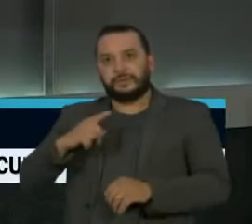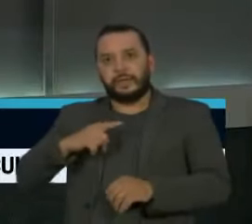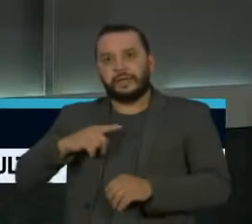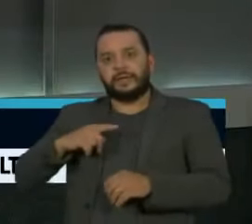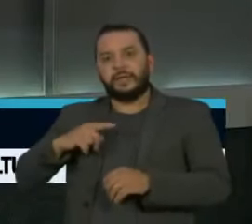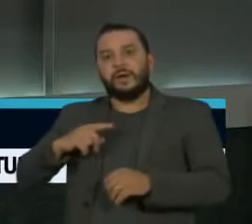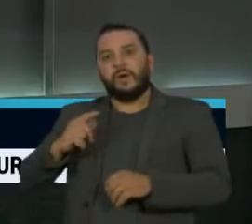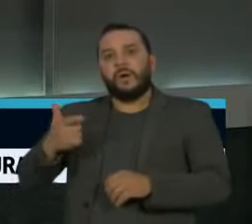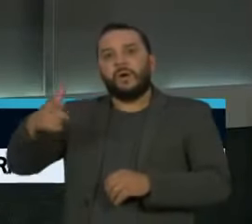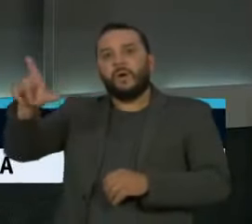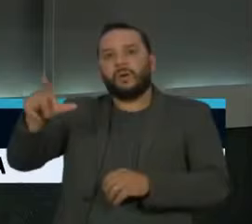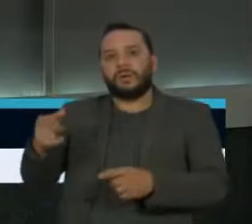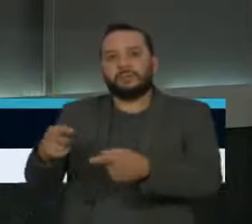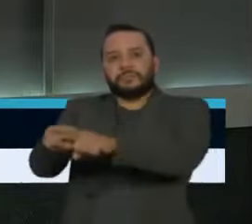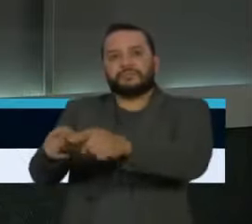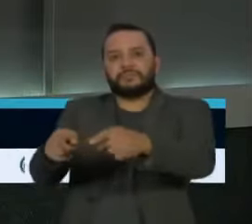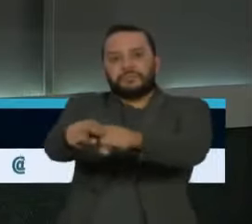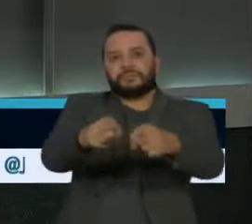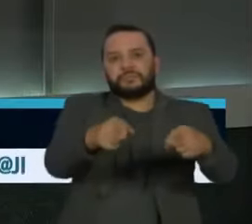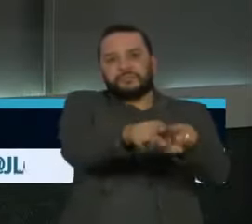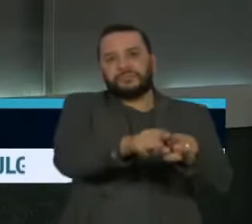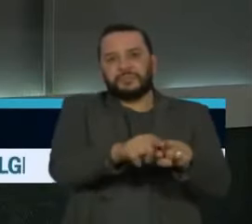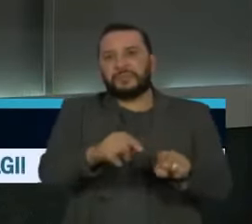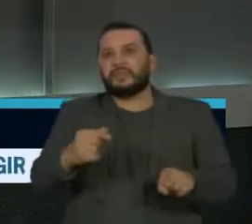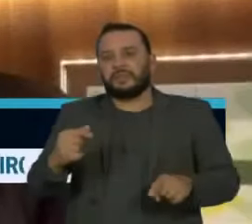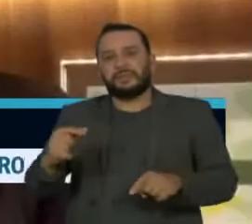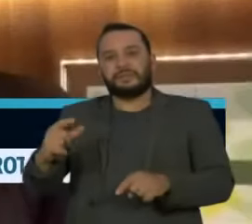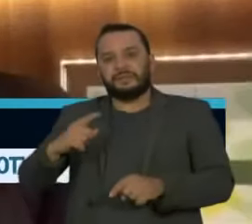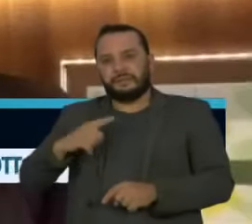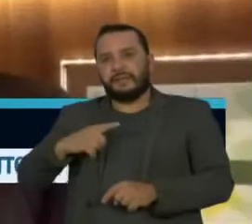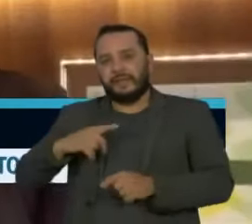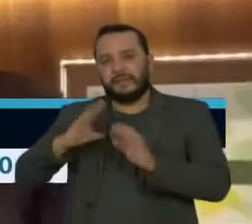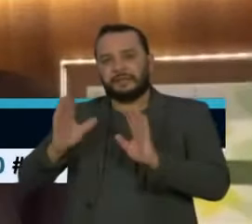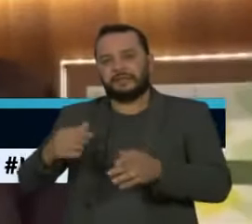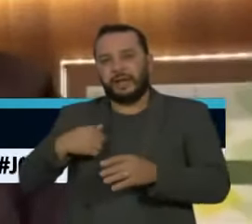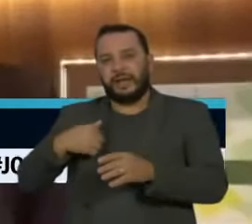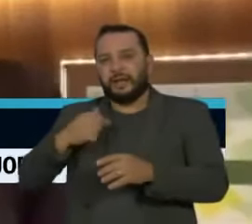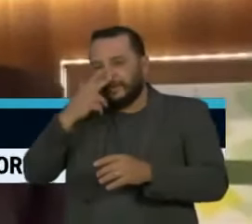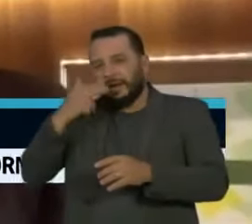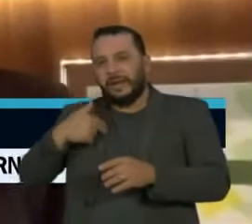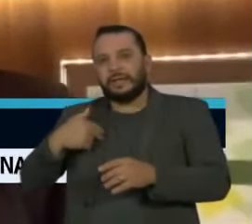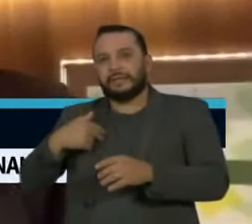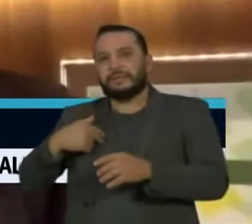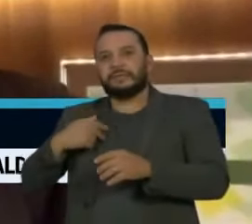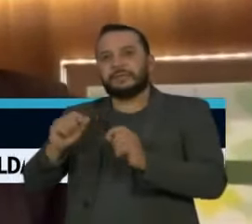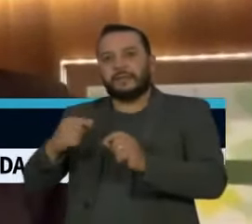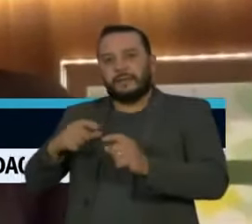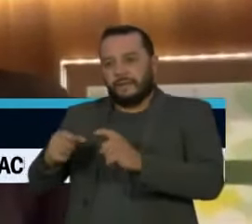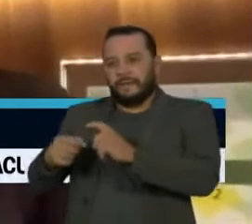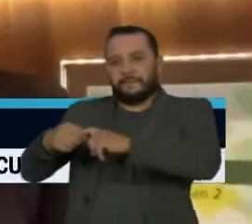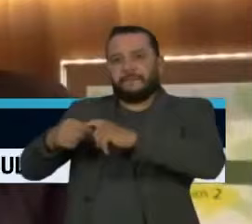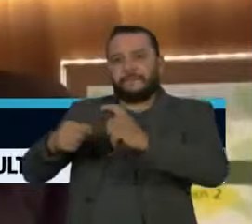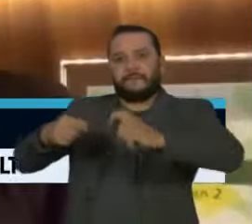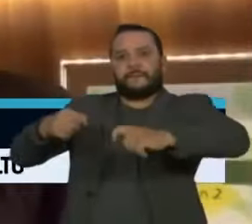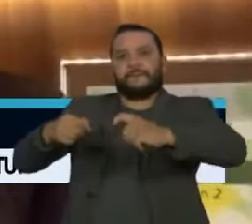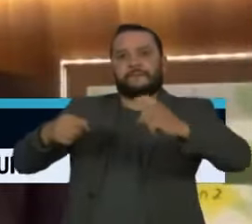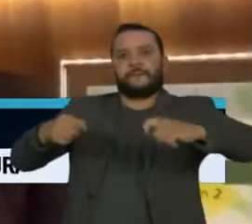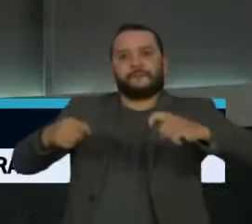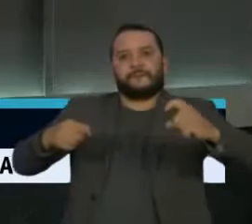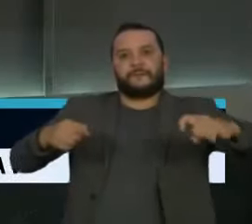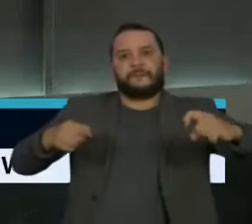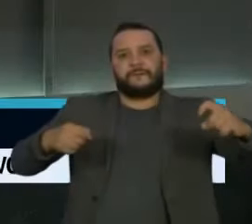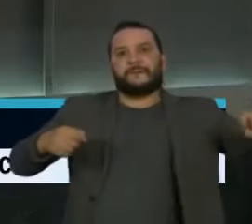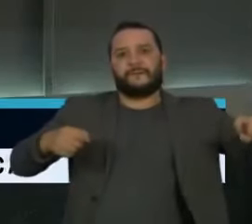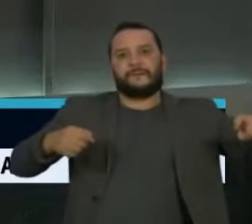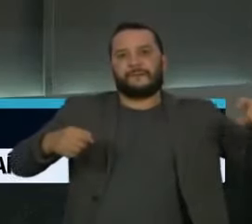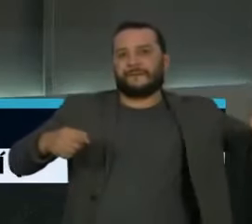não relevante. Então, isso que aconteceu, foi gerando filhote. O filhote do filhote do filhote. É uma forma de bular a legislação,